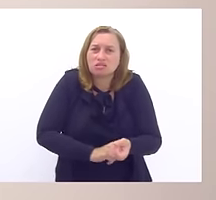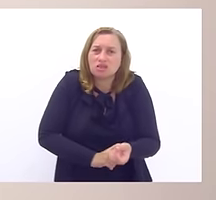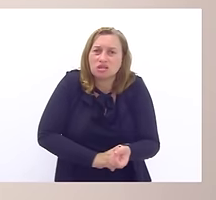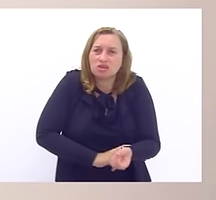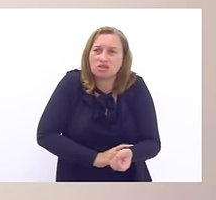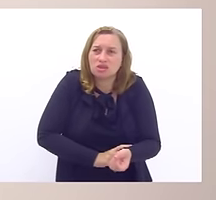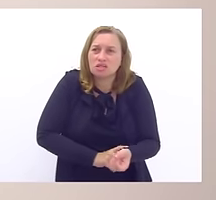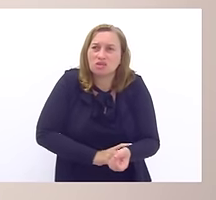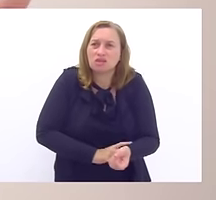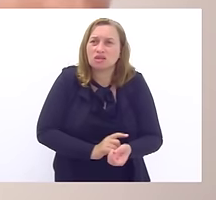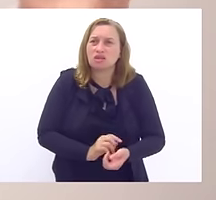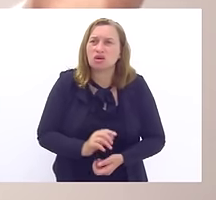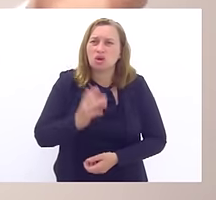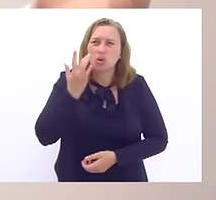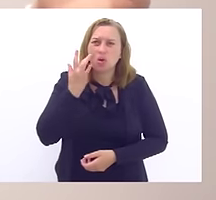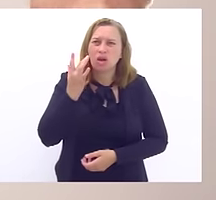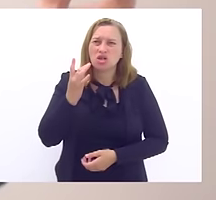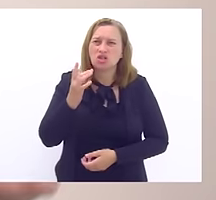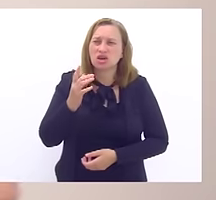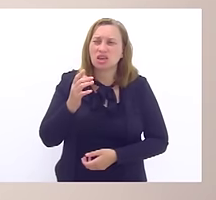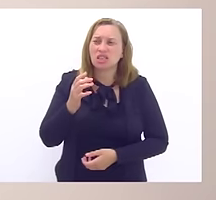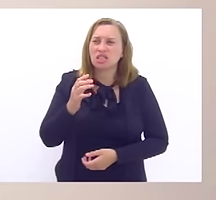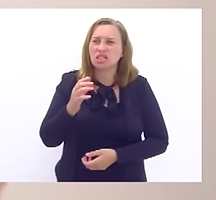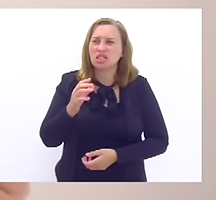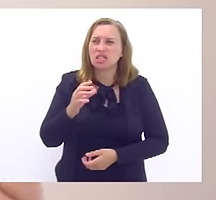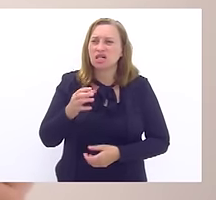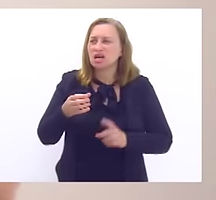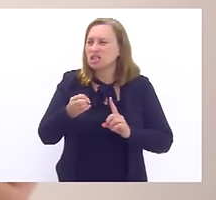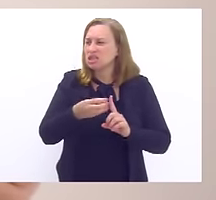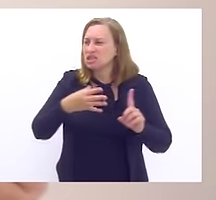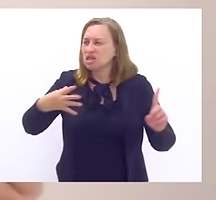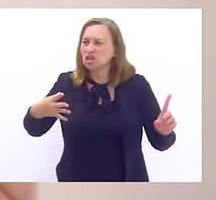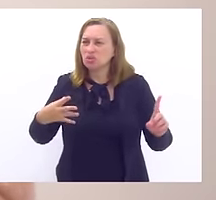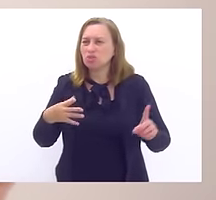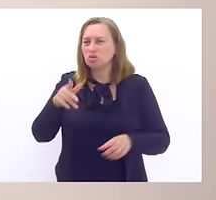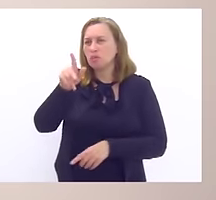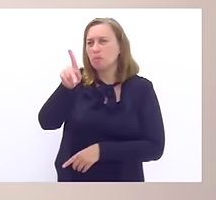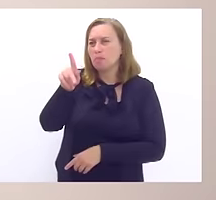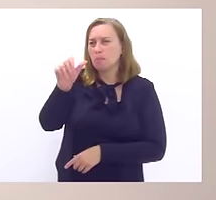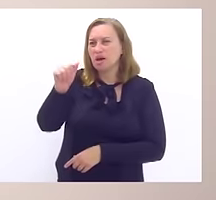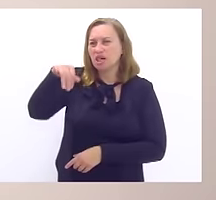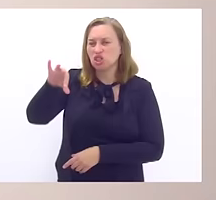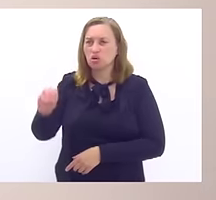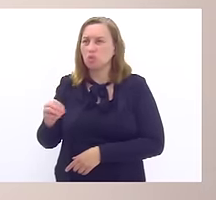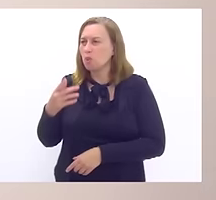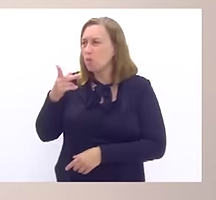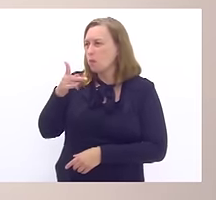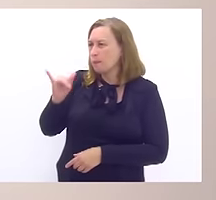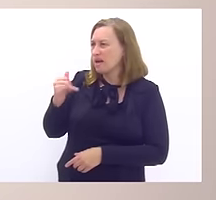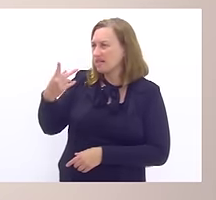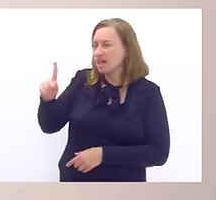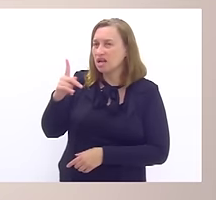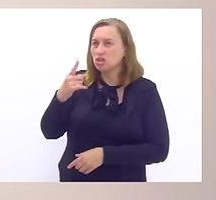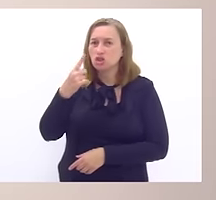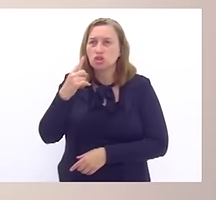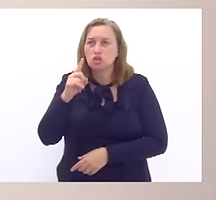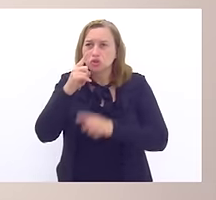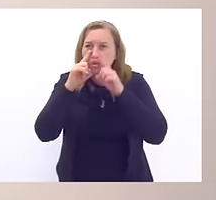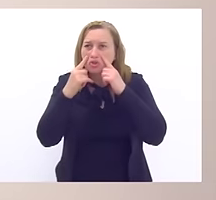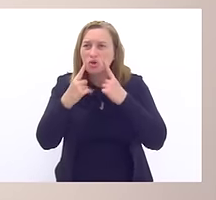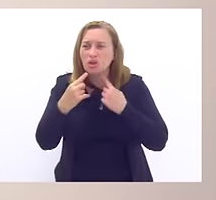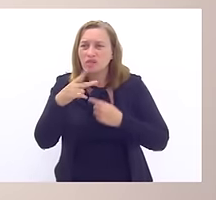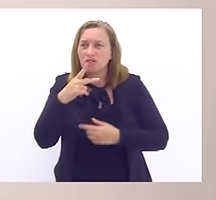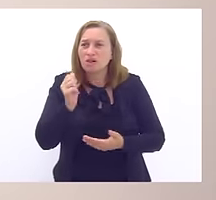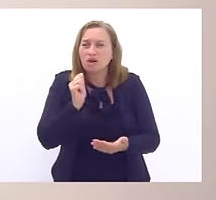ela tinha acho que síndrome do pânico né ela ficou em estado de nervos se tremendo porque o pai dela chorando disse o seguinte